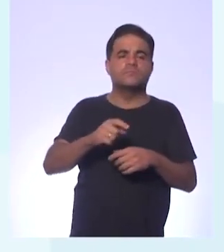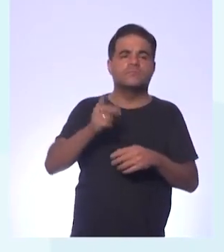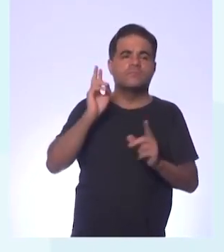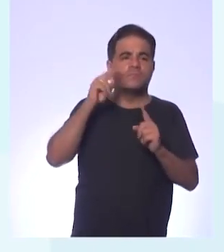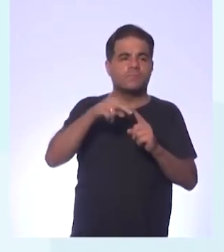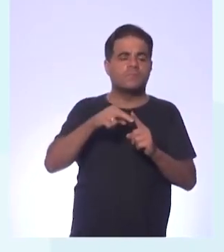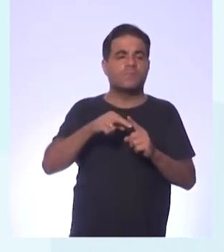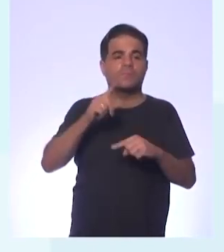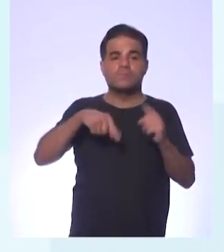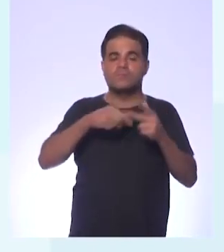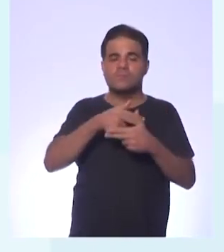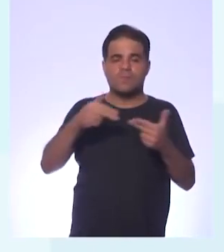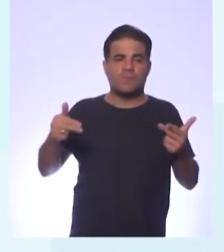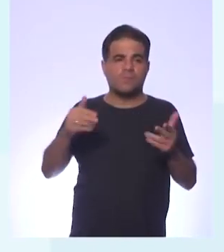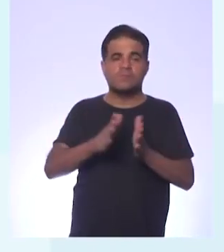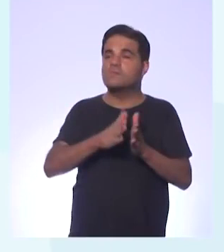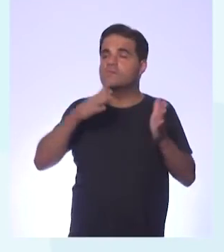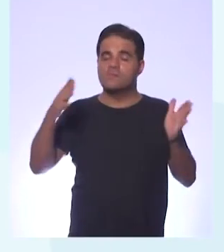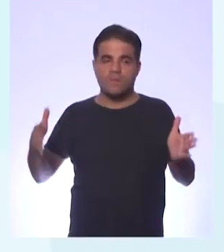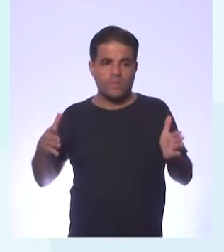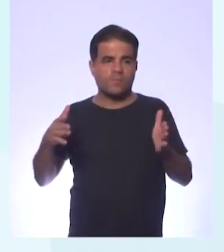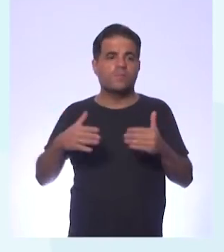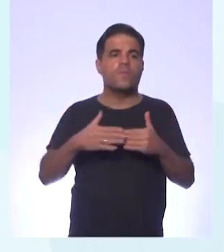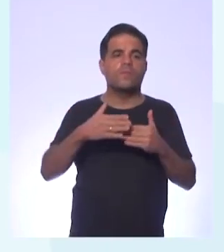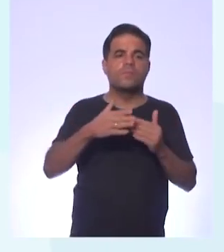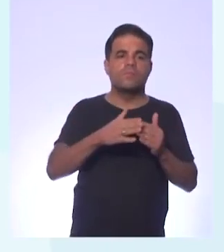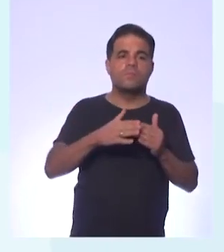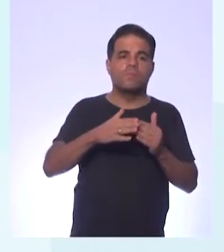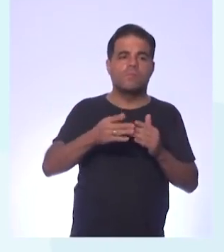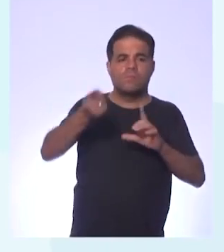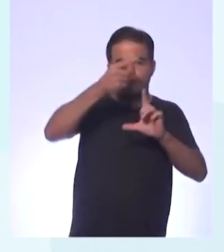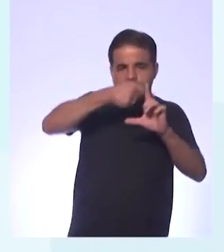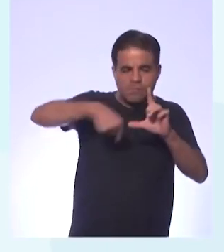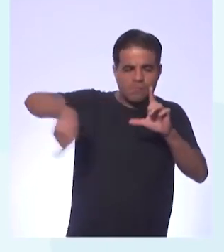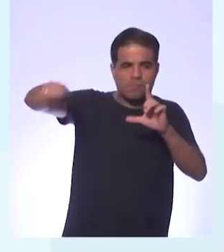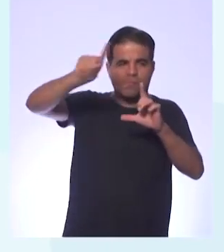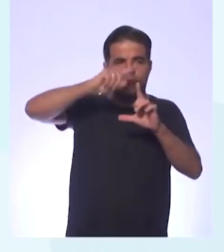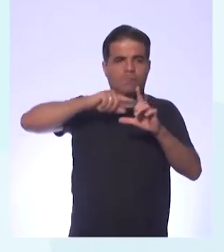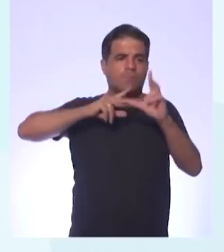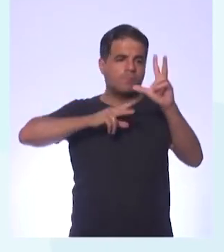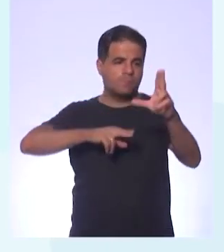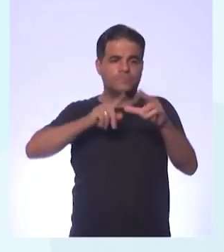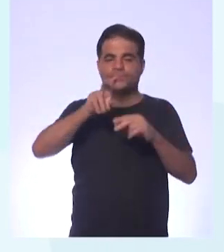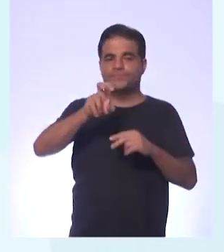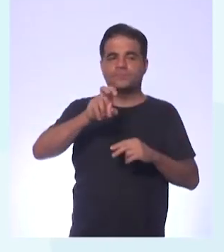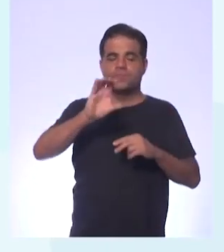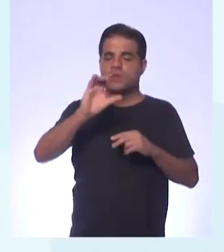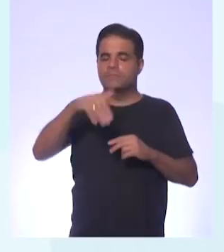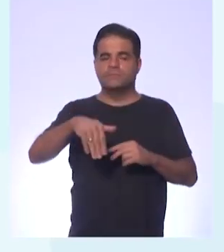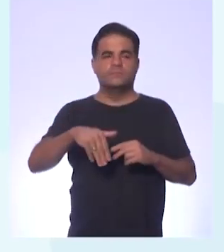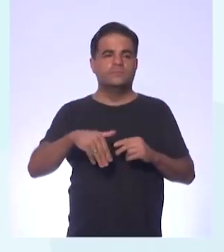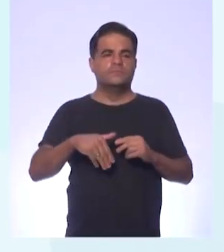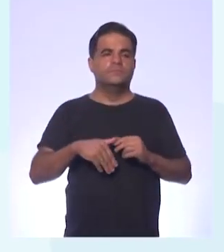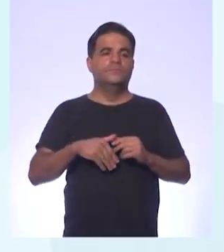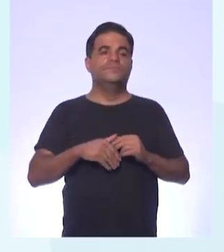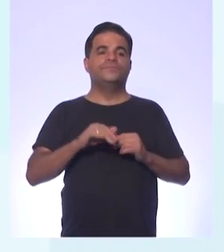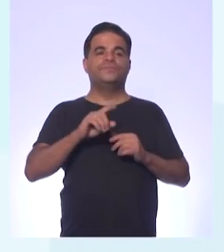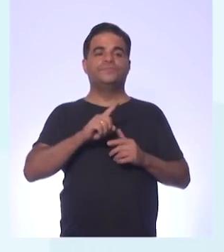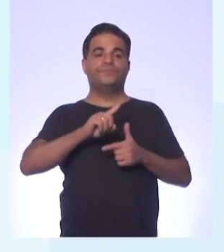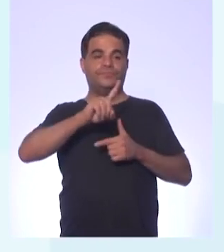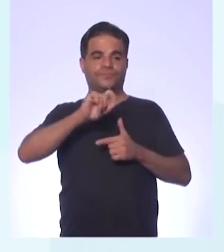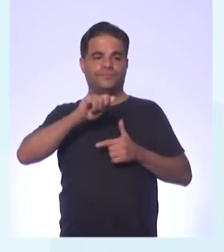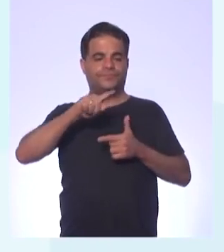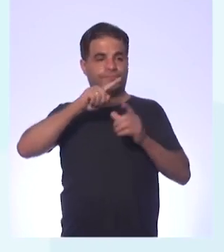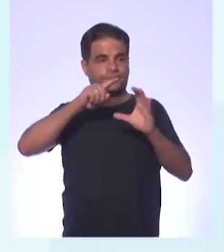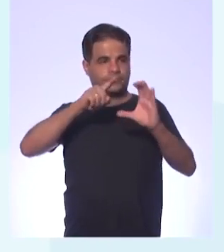um objeto cujo comprimento da circunferência, que é aquele contorno, né, é igual a 15 centímetros e o